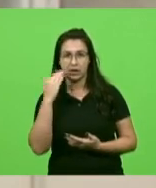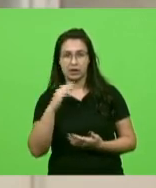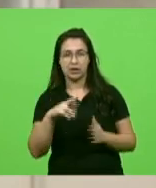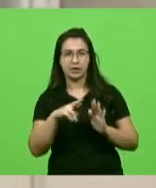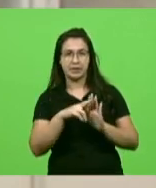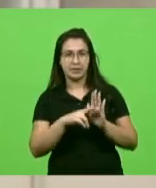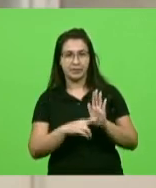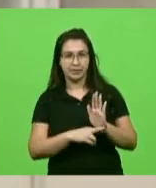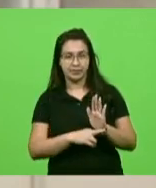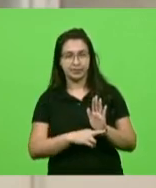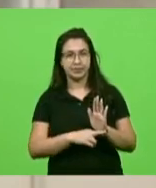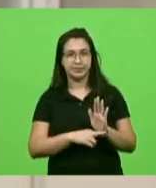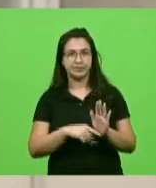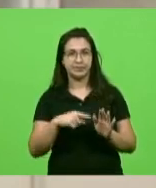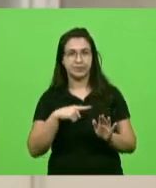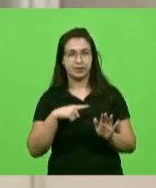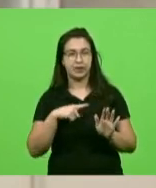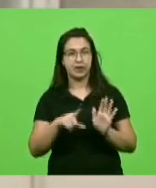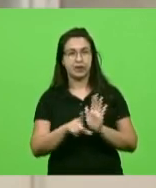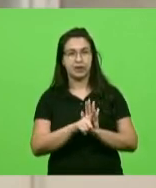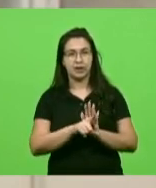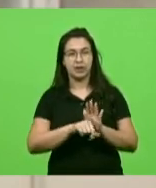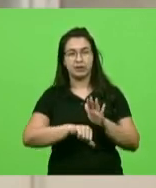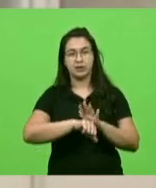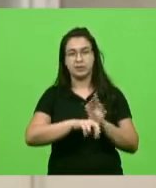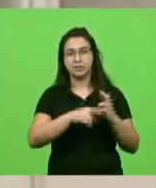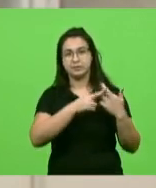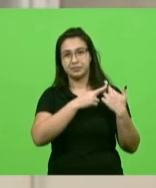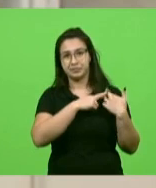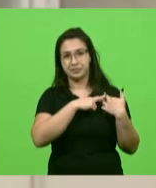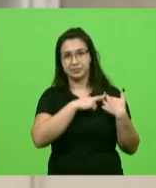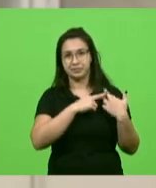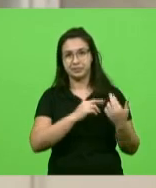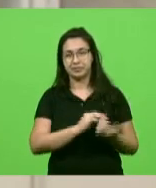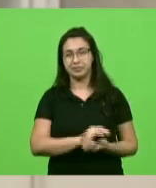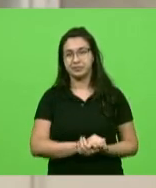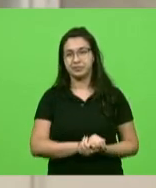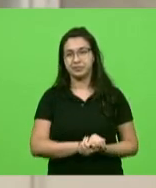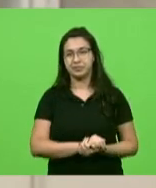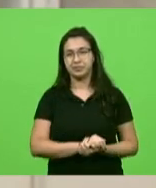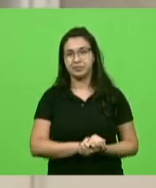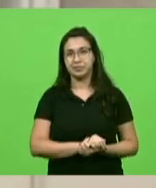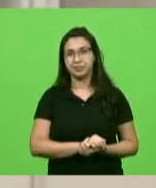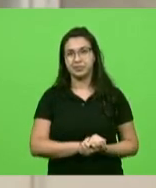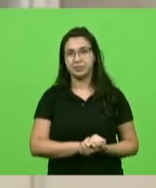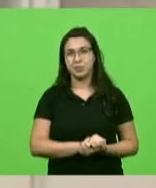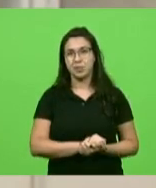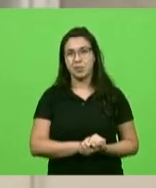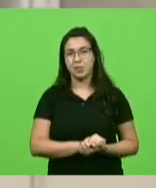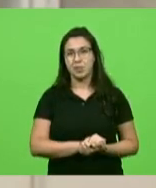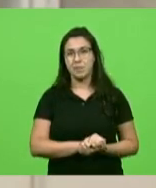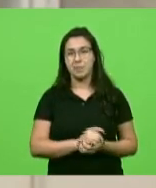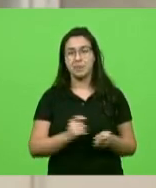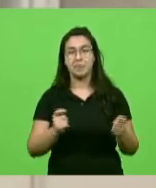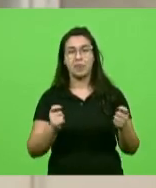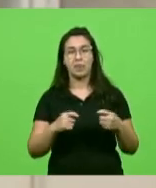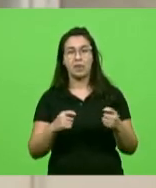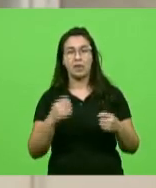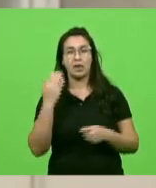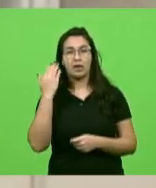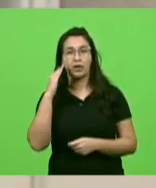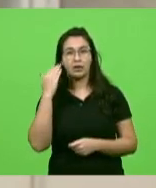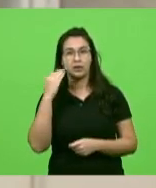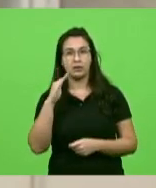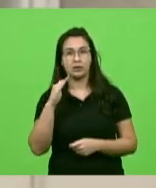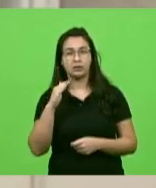prevista na lei dos crimes de responsabilidade neste viés considerando a